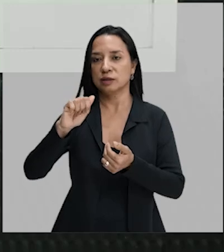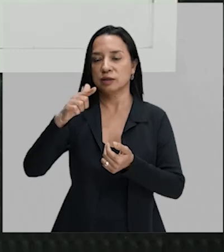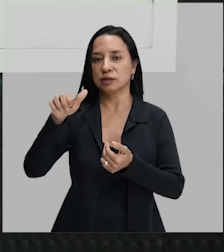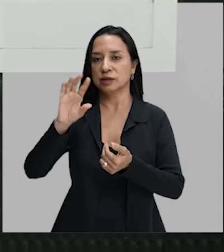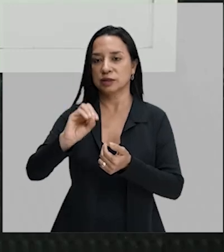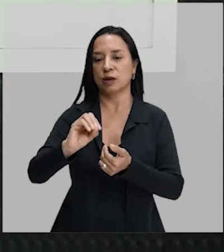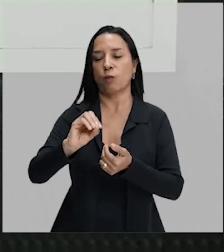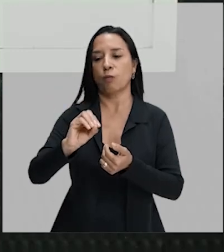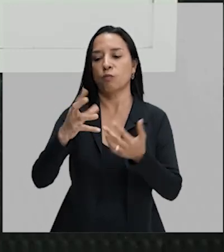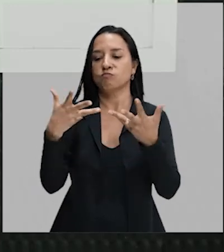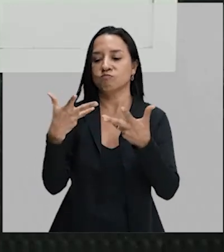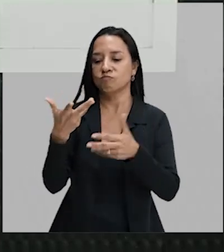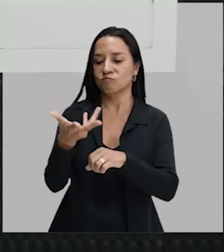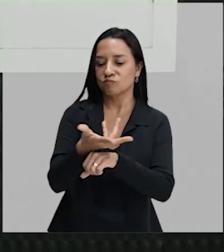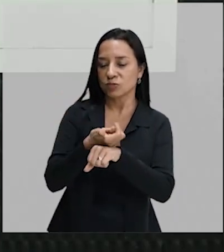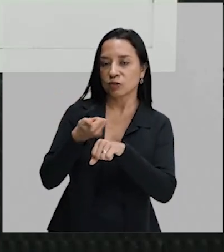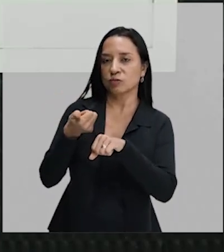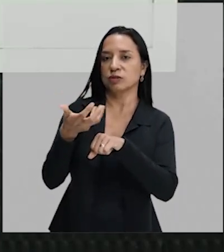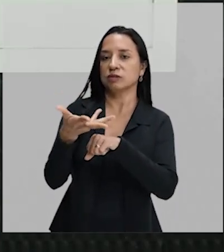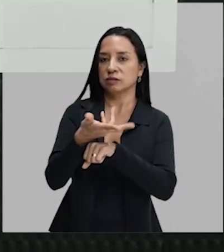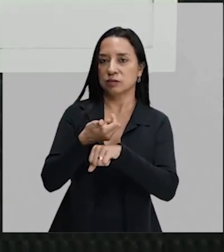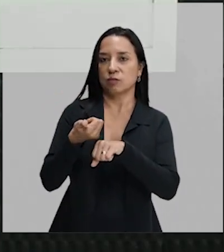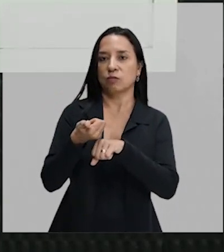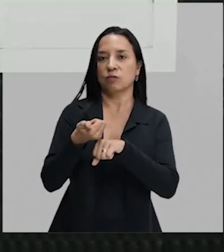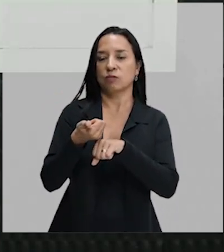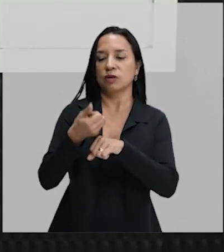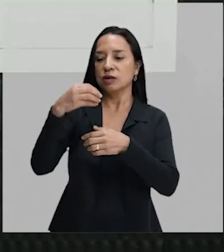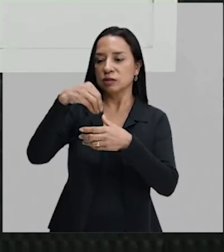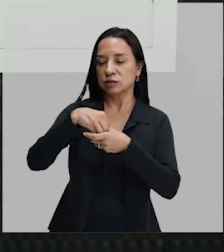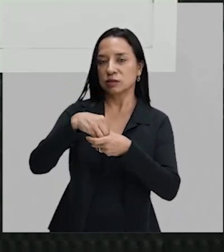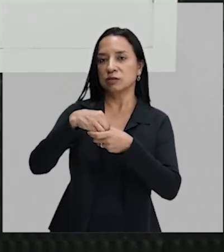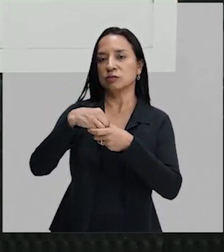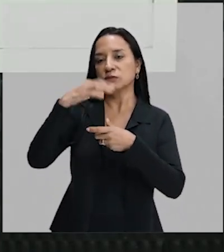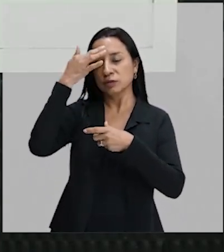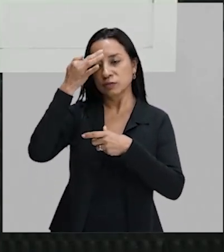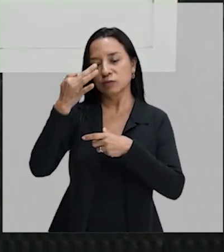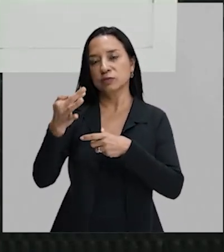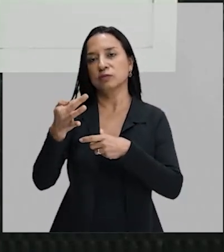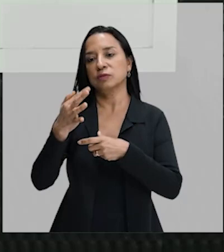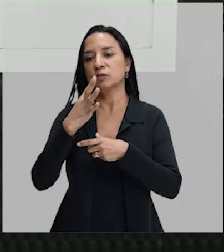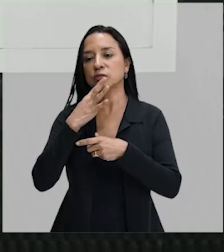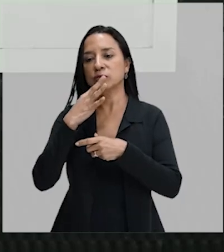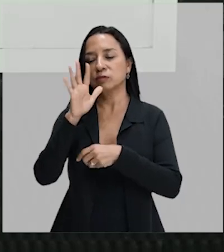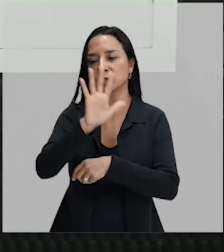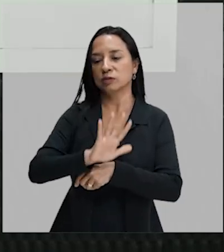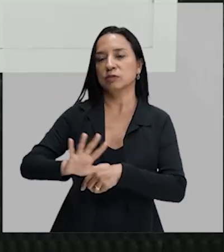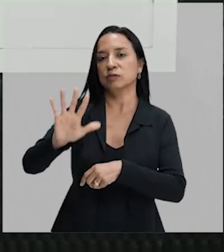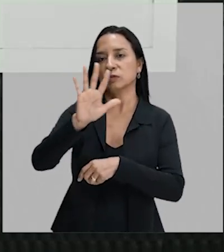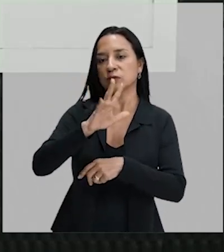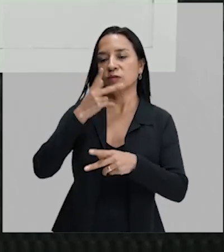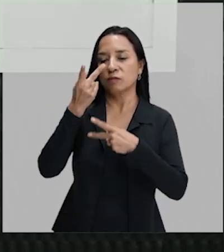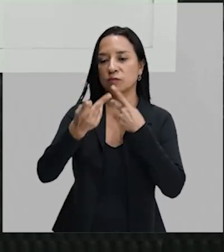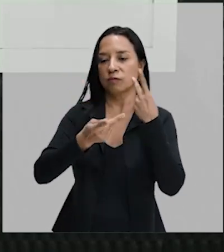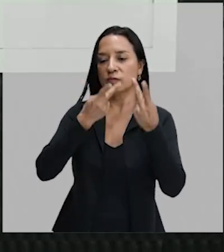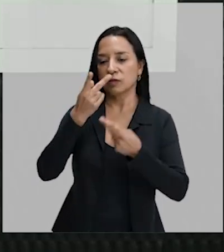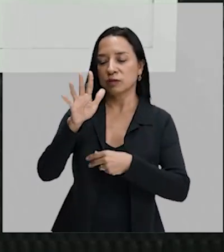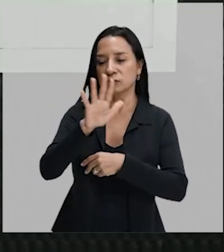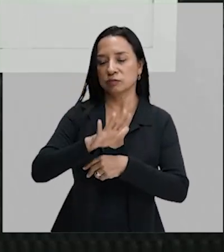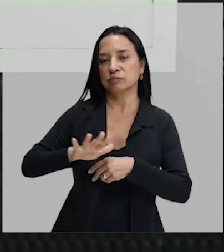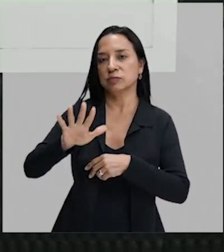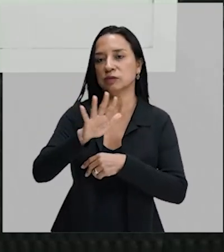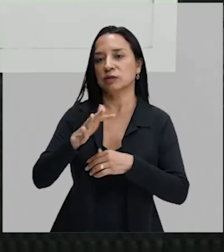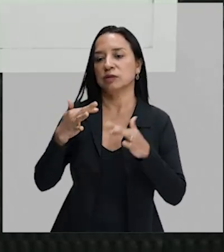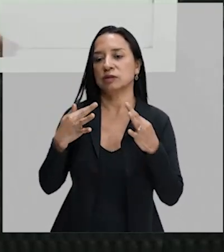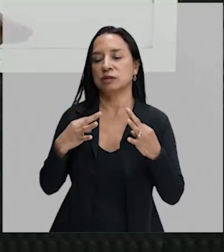argumentação. Dentro da filosofia, na verdade, gente, dentro do conhecimento em geral, né, você está falando aí tanto na área técnica,